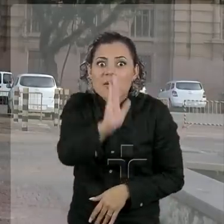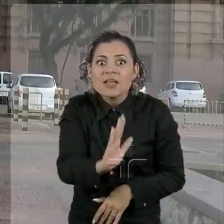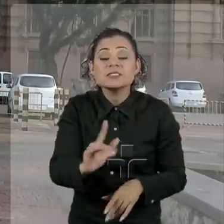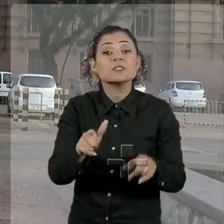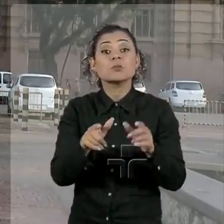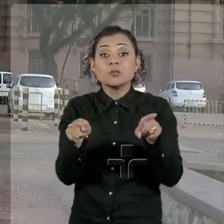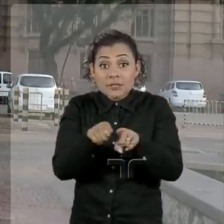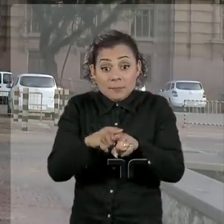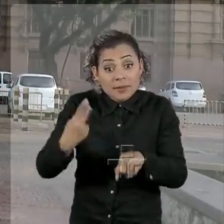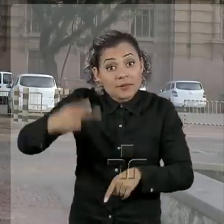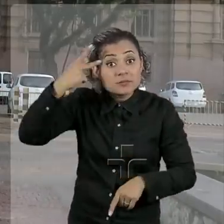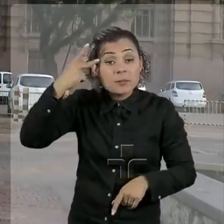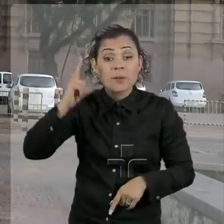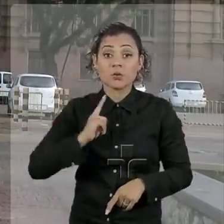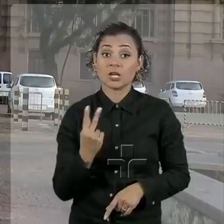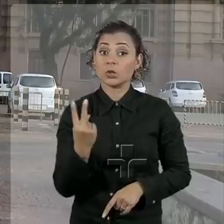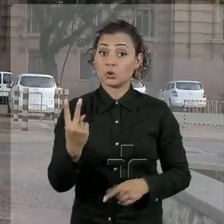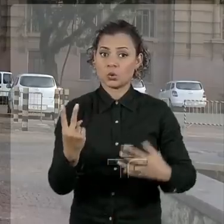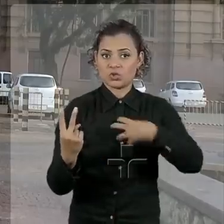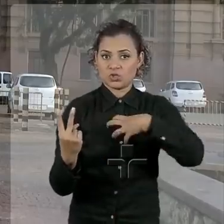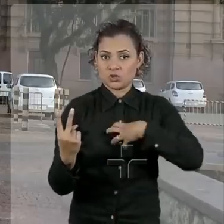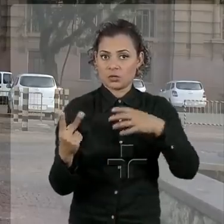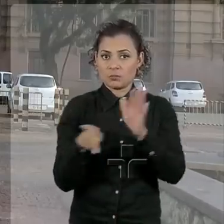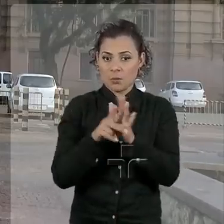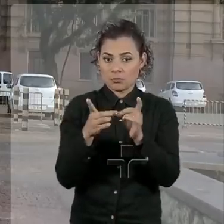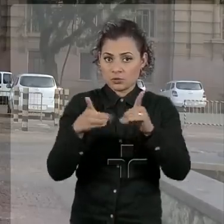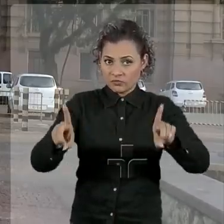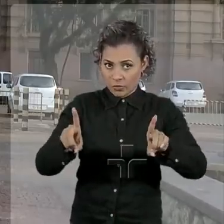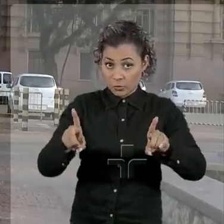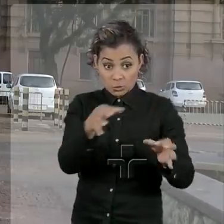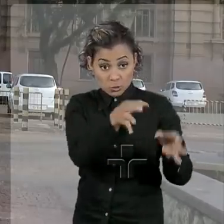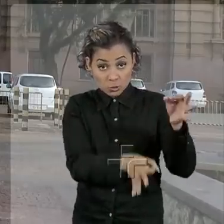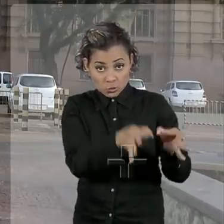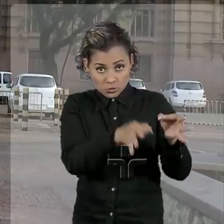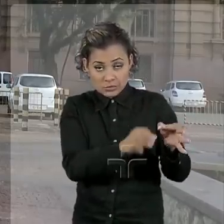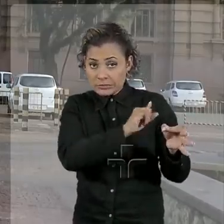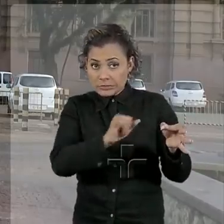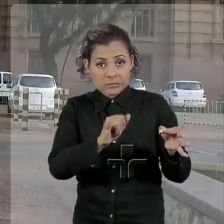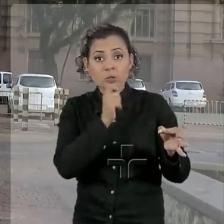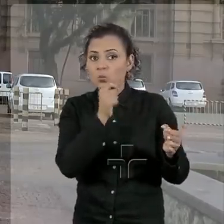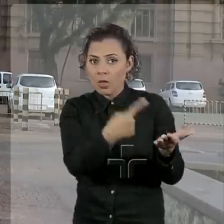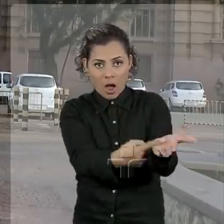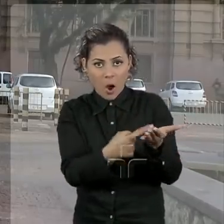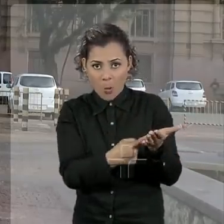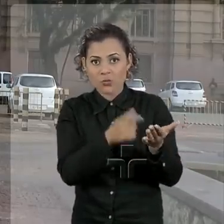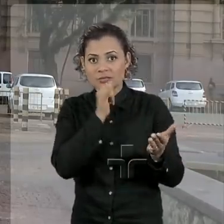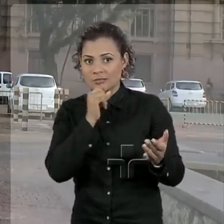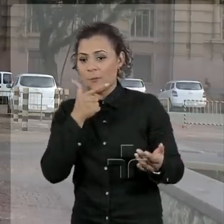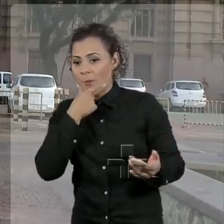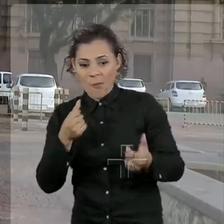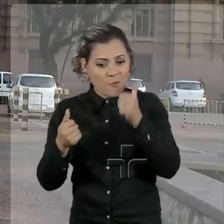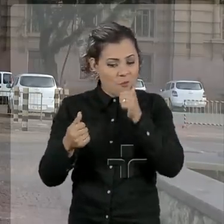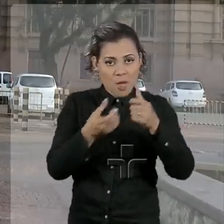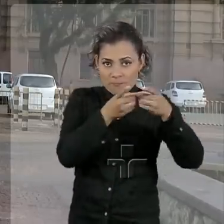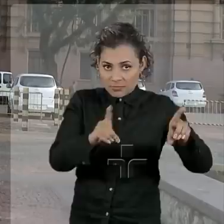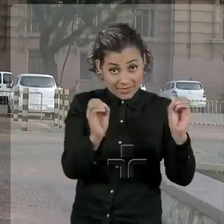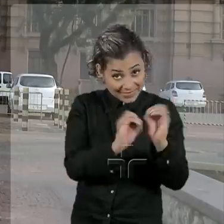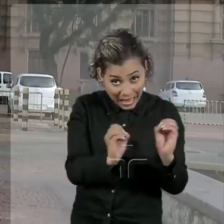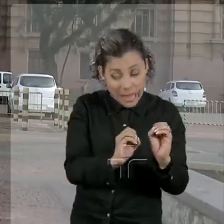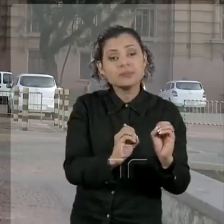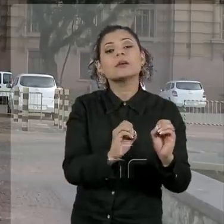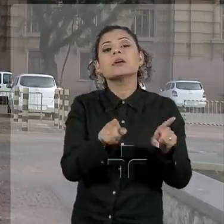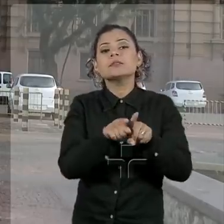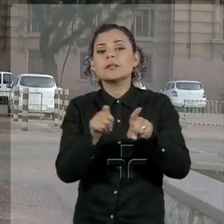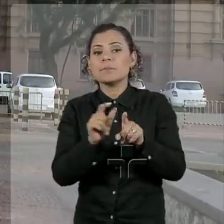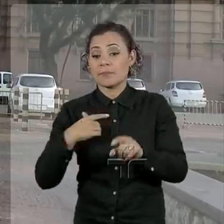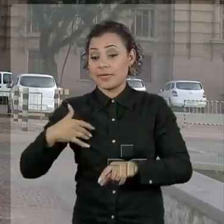incluindo São Paulo, há 2 formas para se divorciar. Na Justiça, quando não há acordo entre as partes, quando há filhos menores de